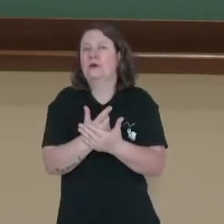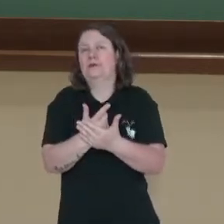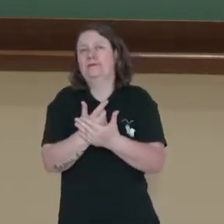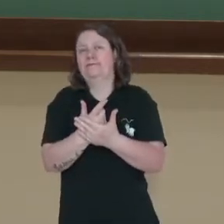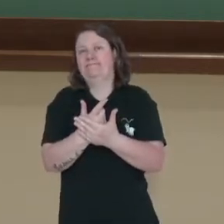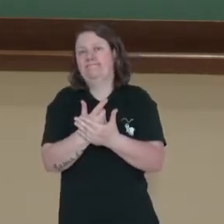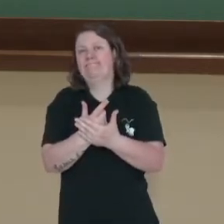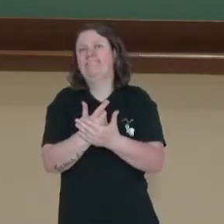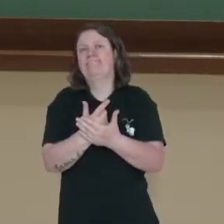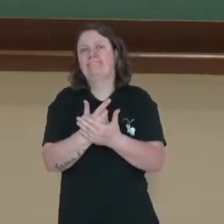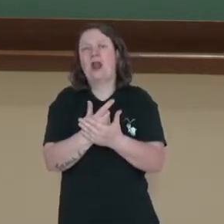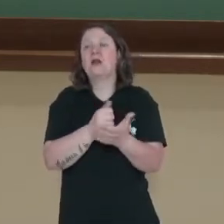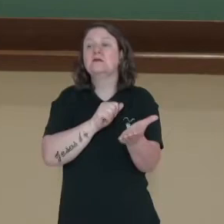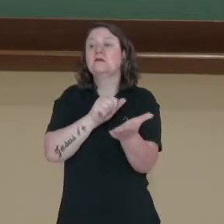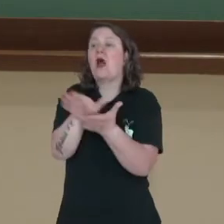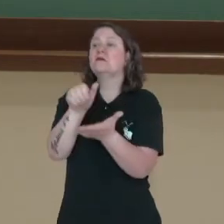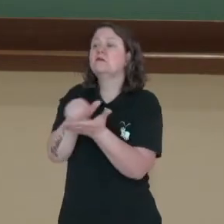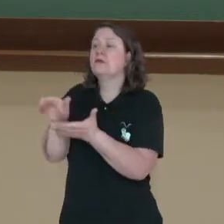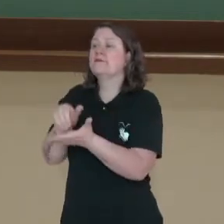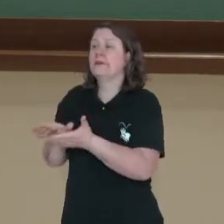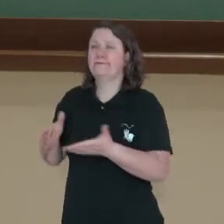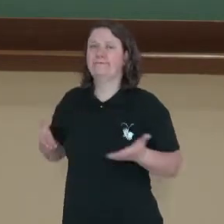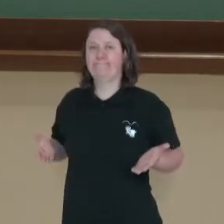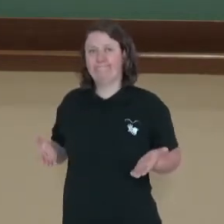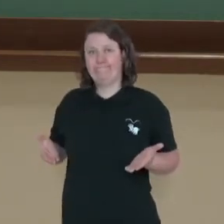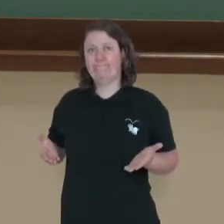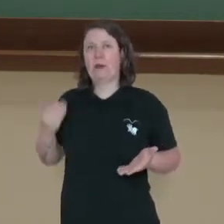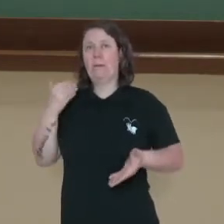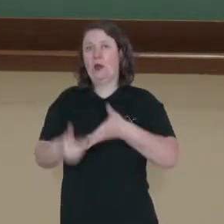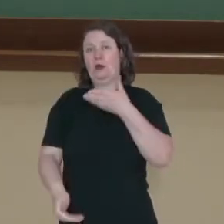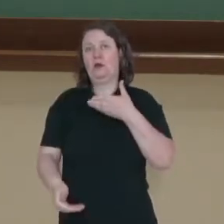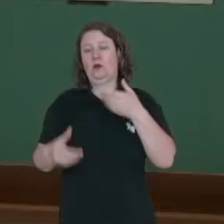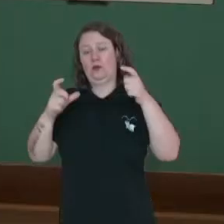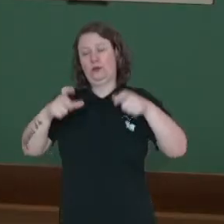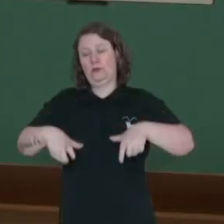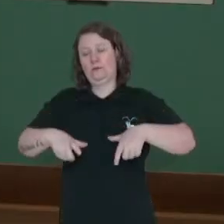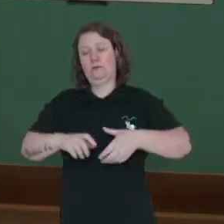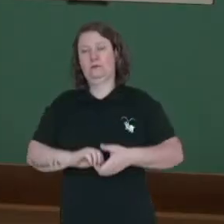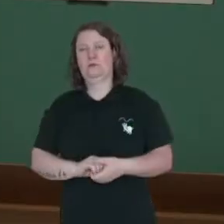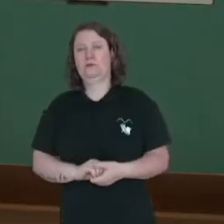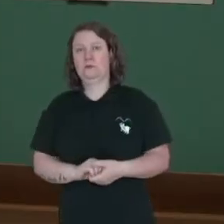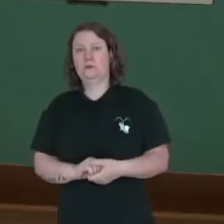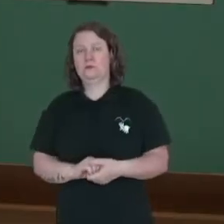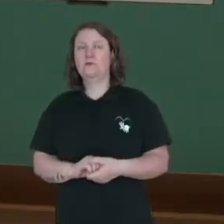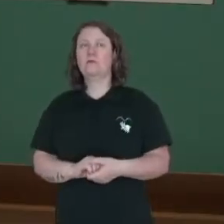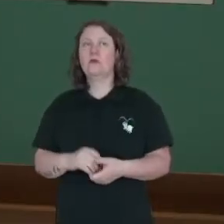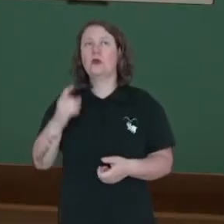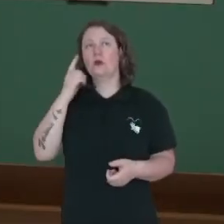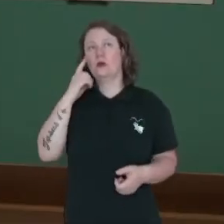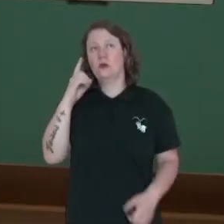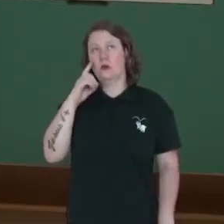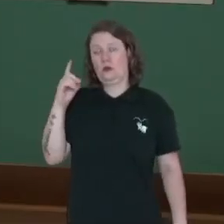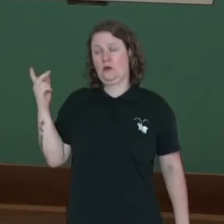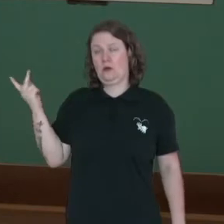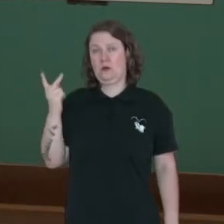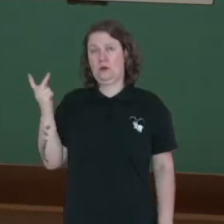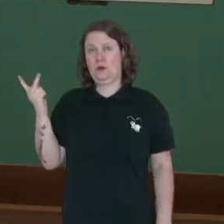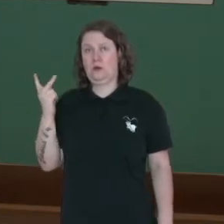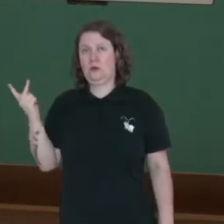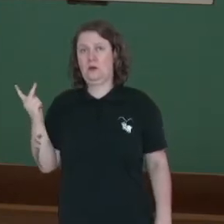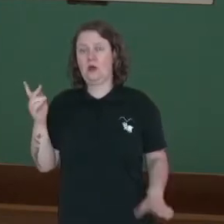então expulsos, né, das suas terras. Então aqui eu trago para vocês sobre o abolicionismo. A gente precisa falar